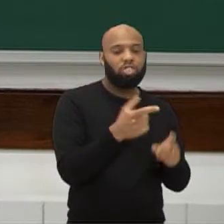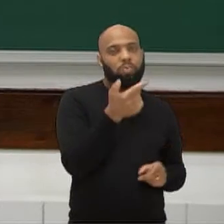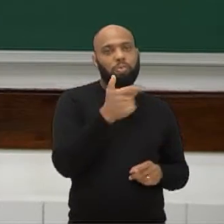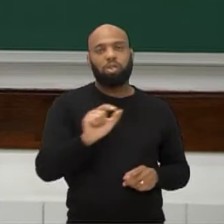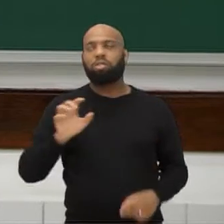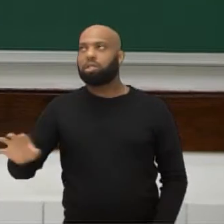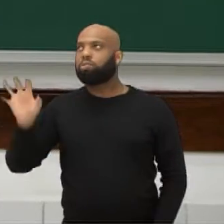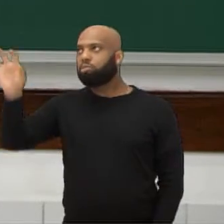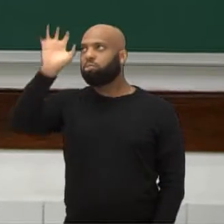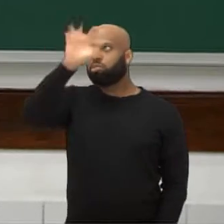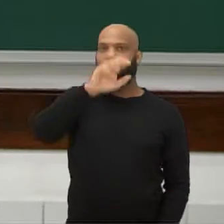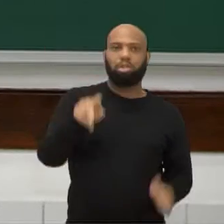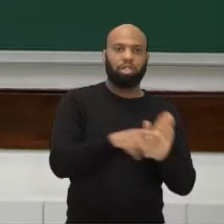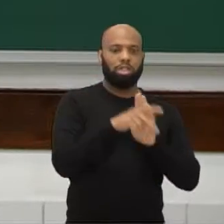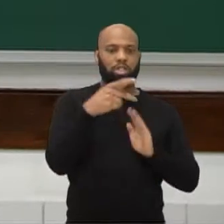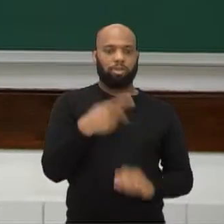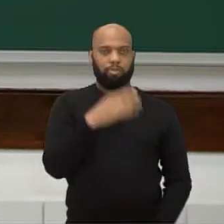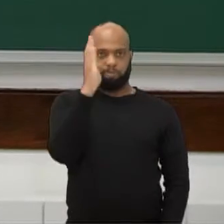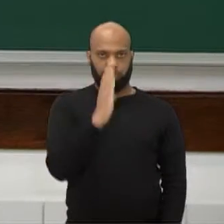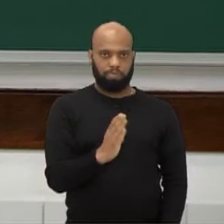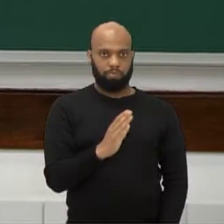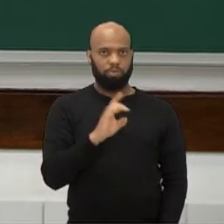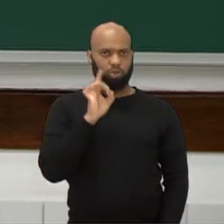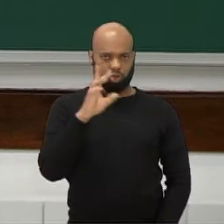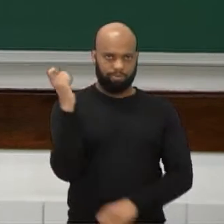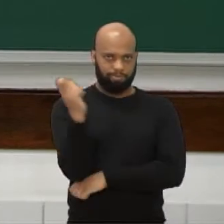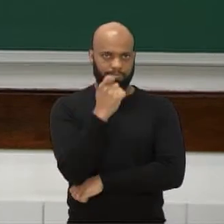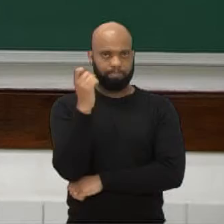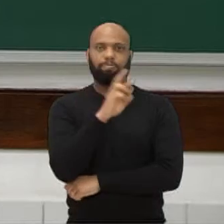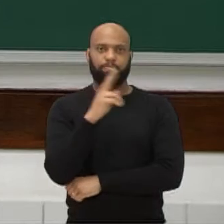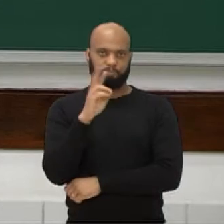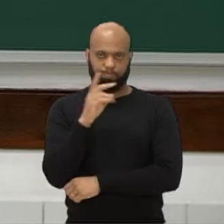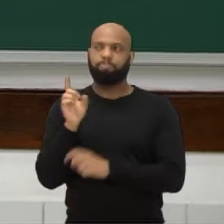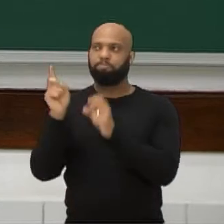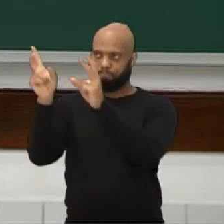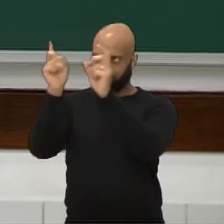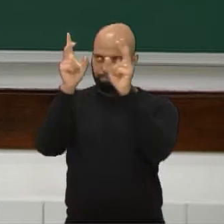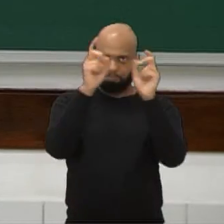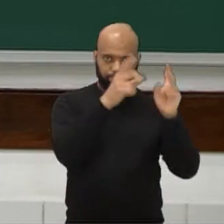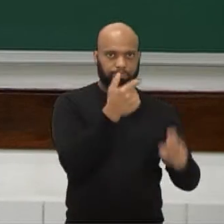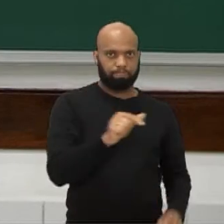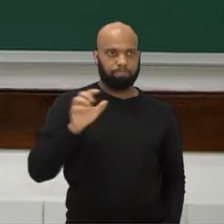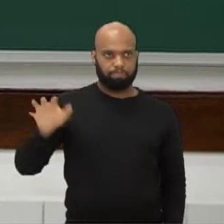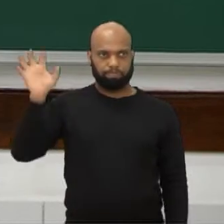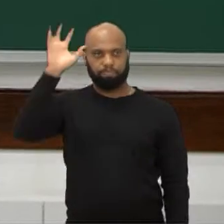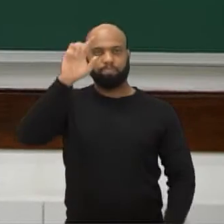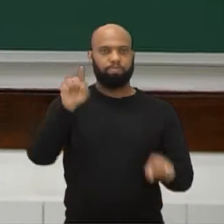províncias do Brasil, ou seja, não era consumida apenas no Rio Grande do Sul, ok?